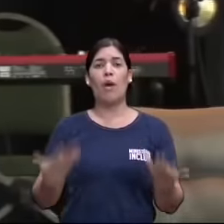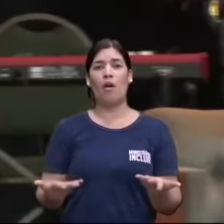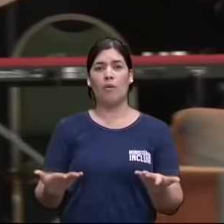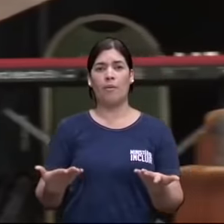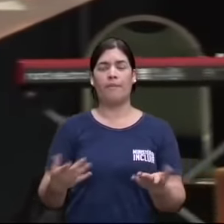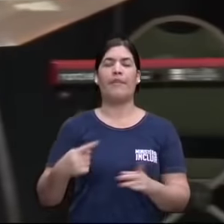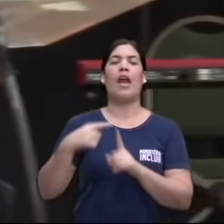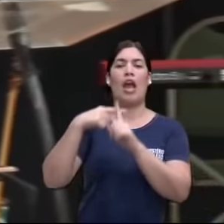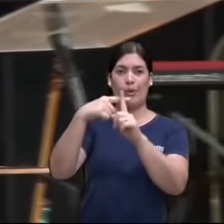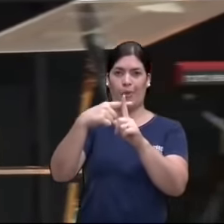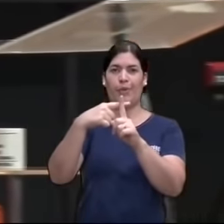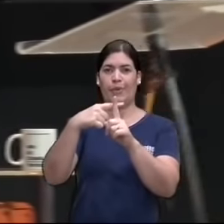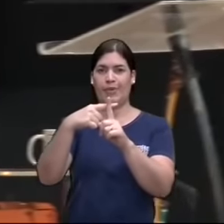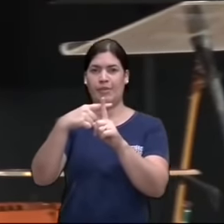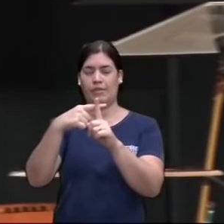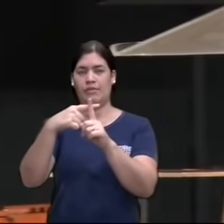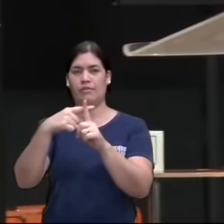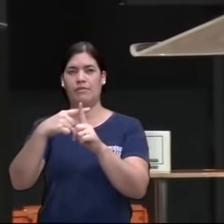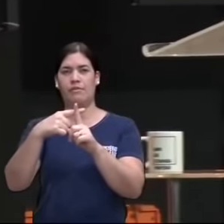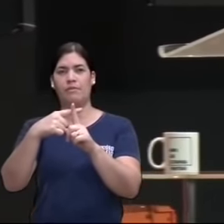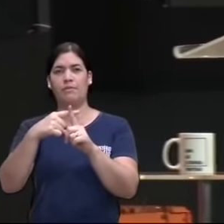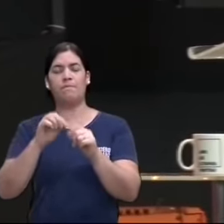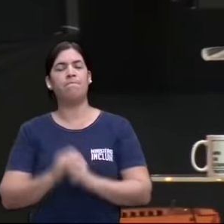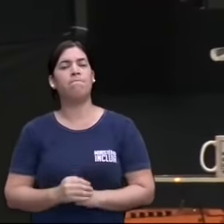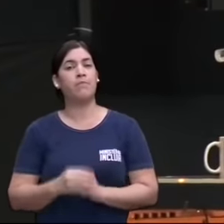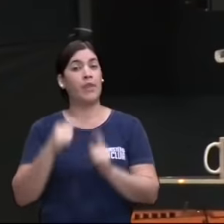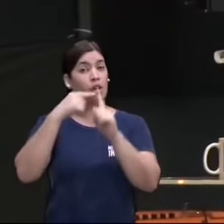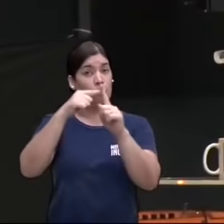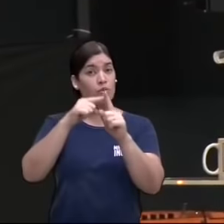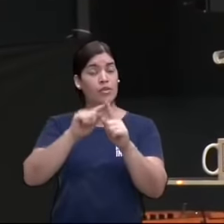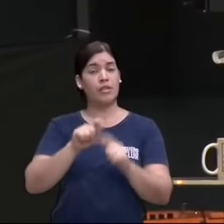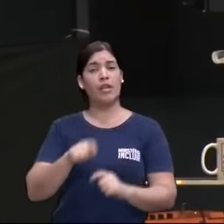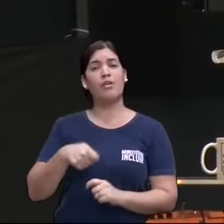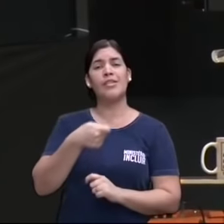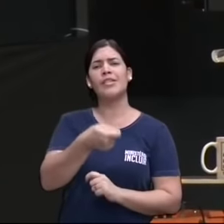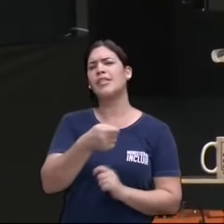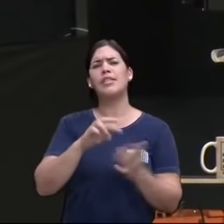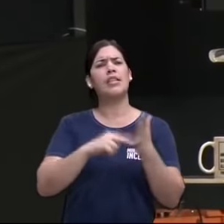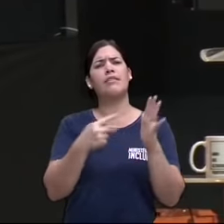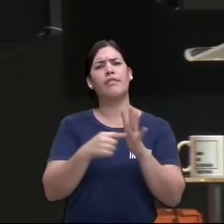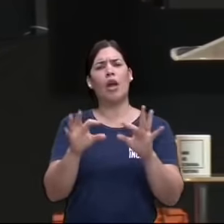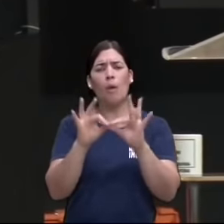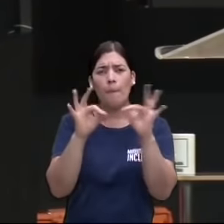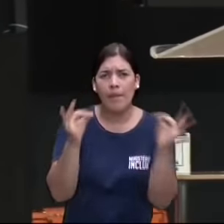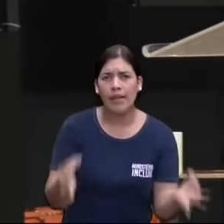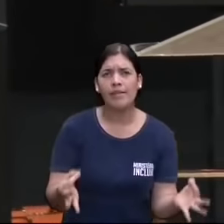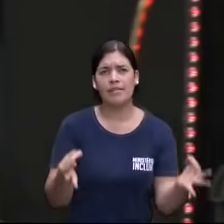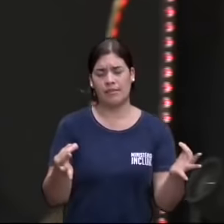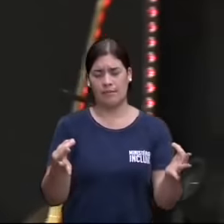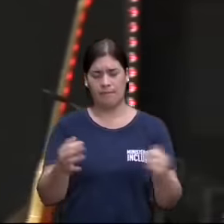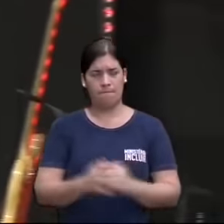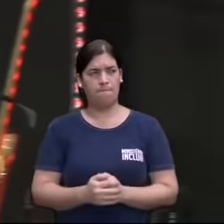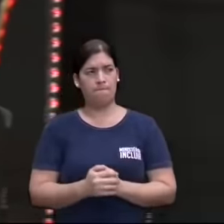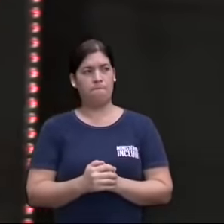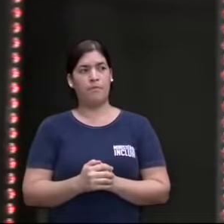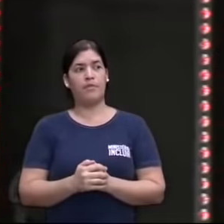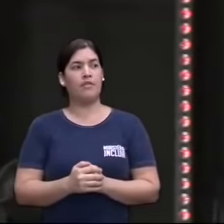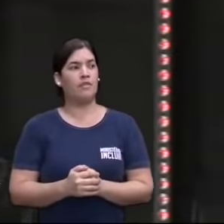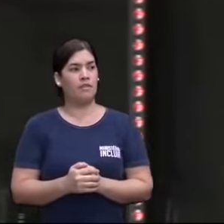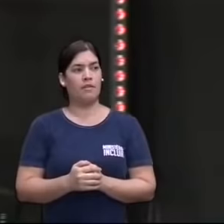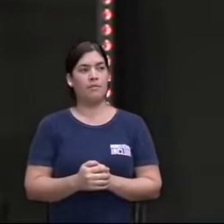assim. A cruz era o símbolo da humilhação. As pessoas, quando